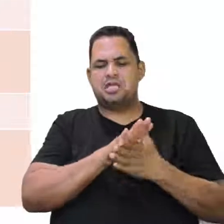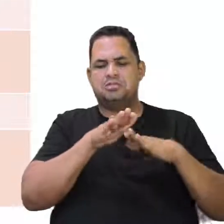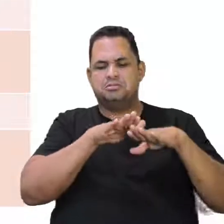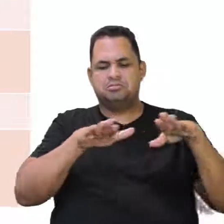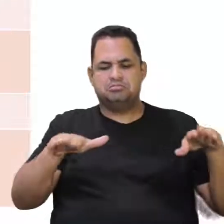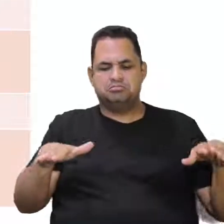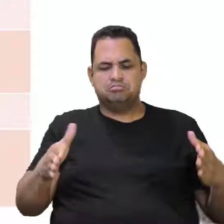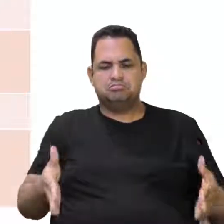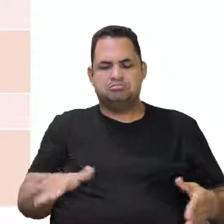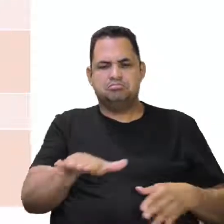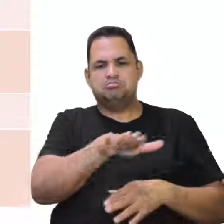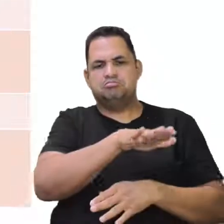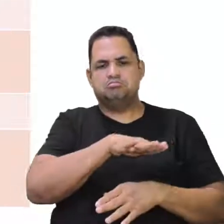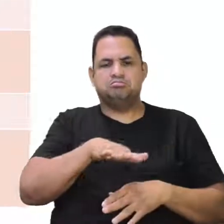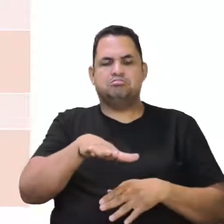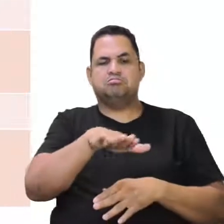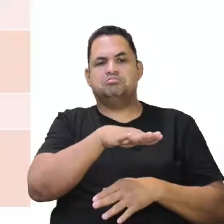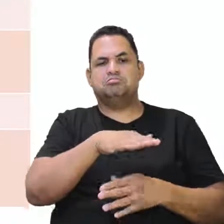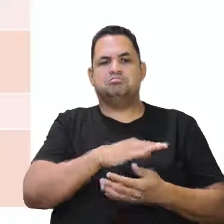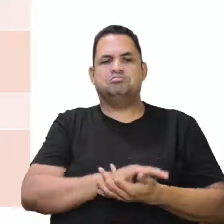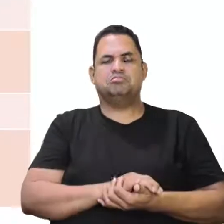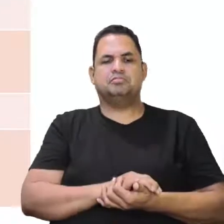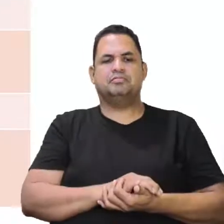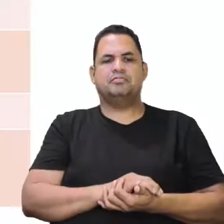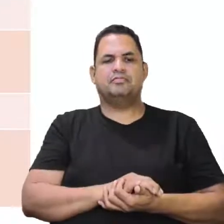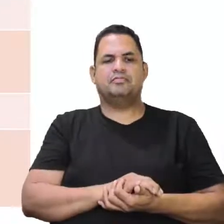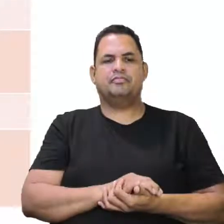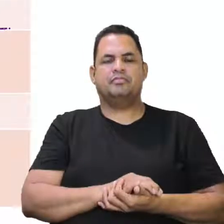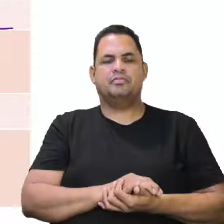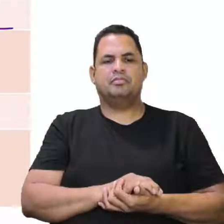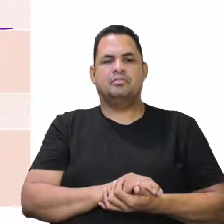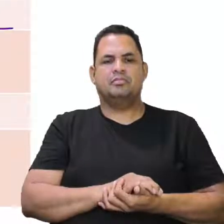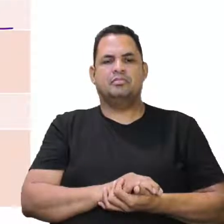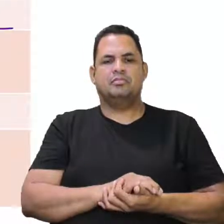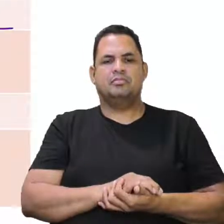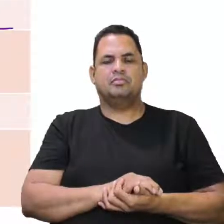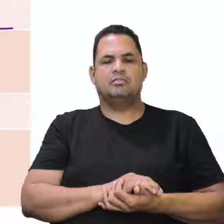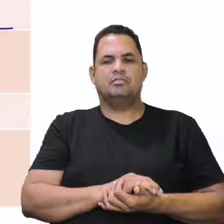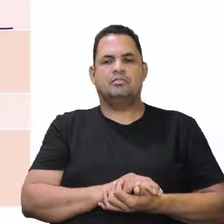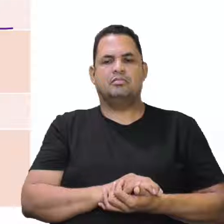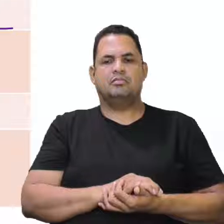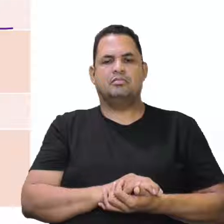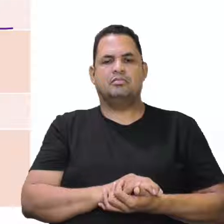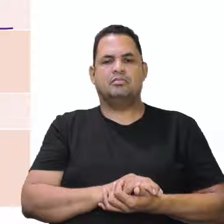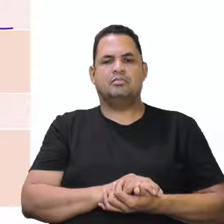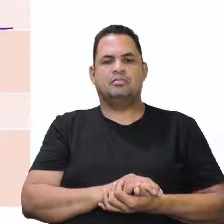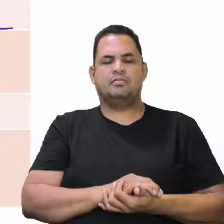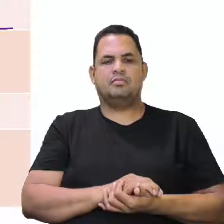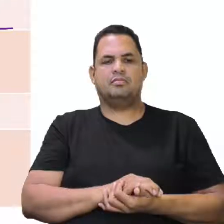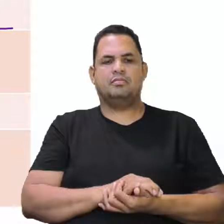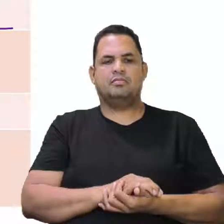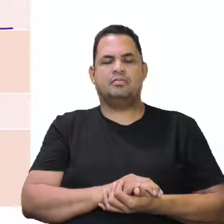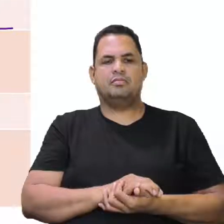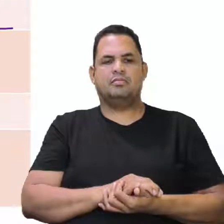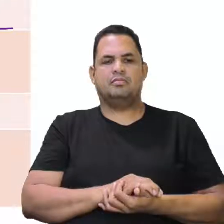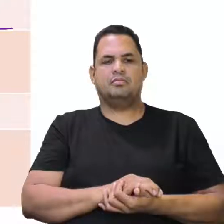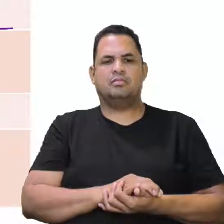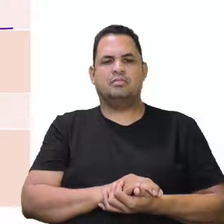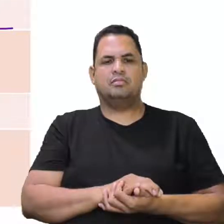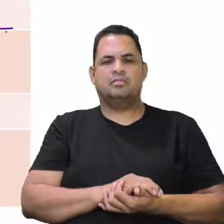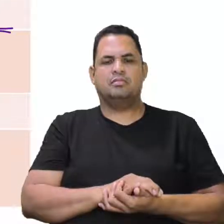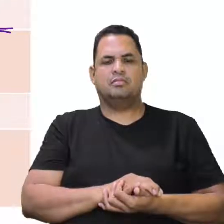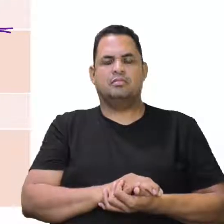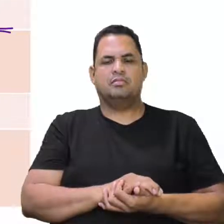com sentido agora de alguém. Is there anything on the table? Sorry. Is